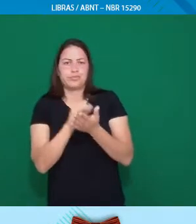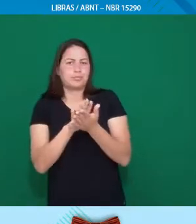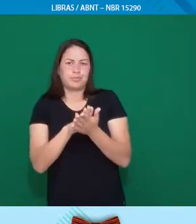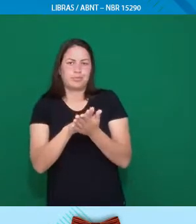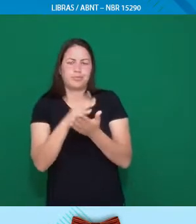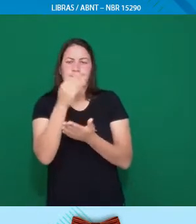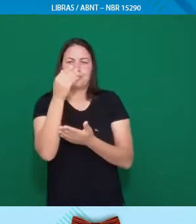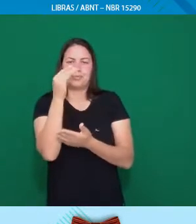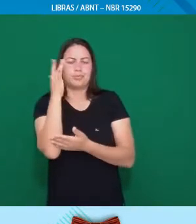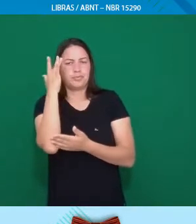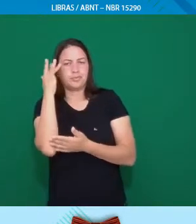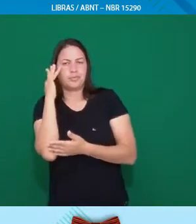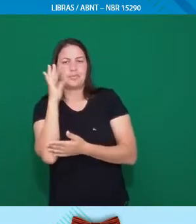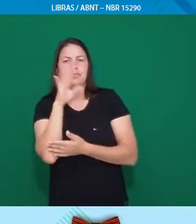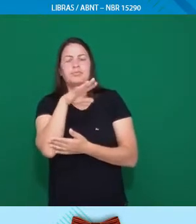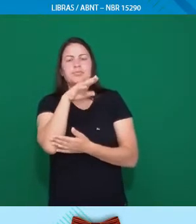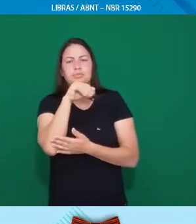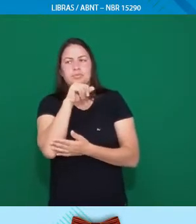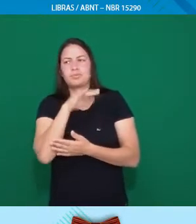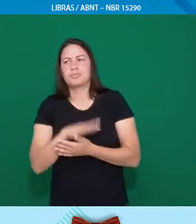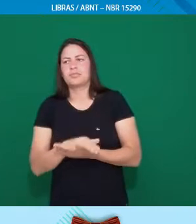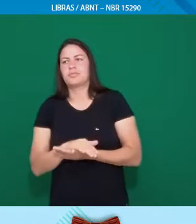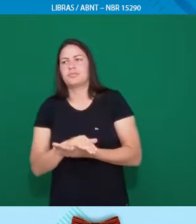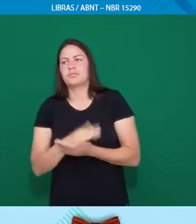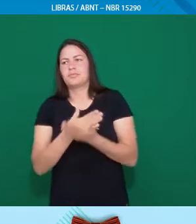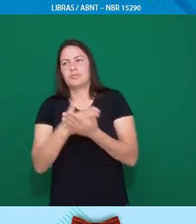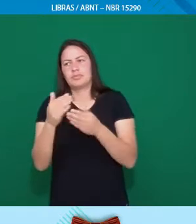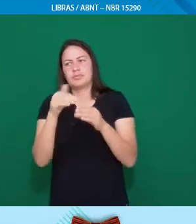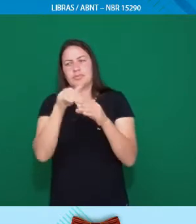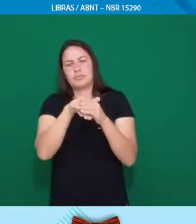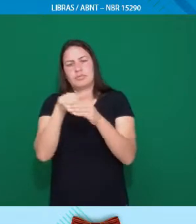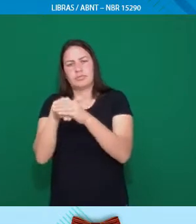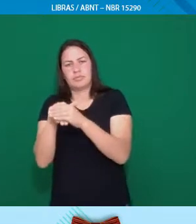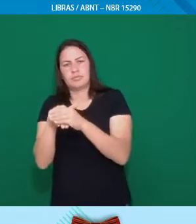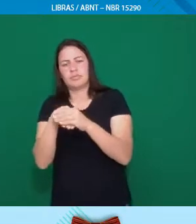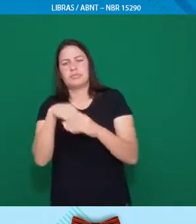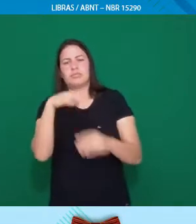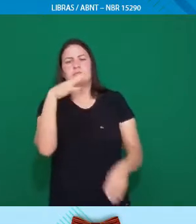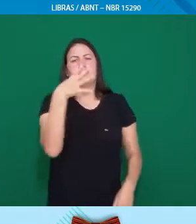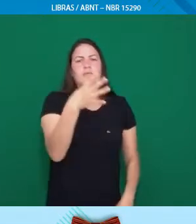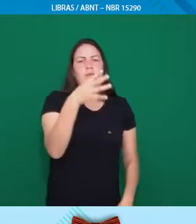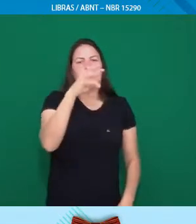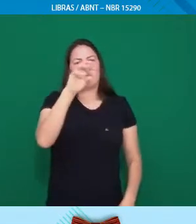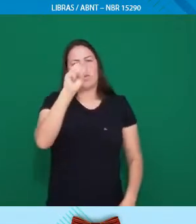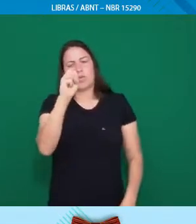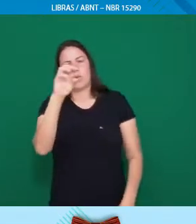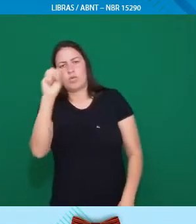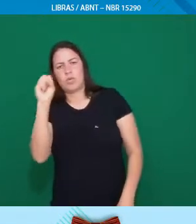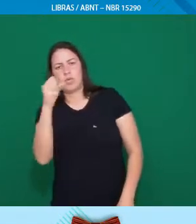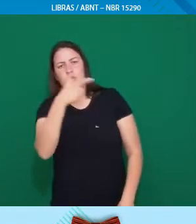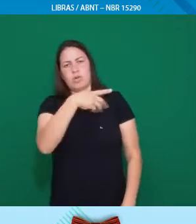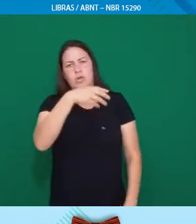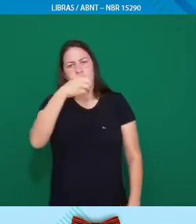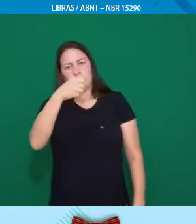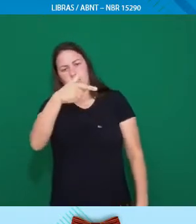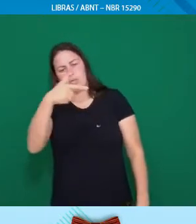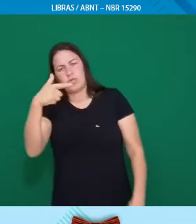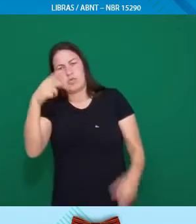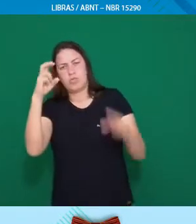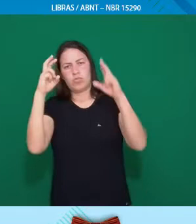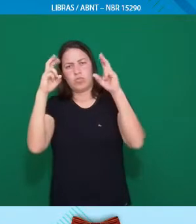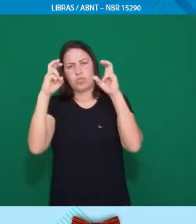um negócio desse aí então coloco e em votação a indicação 488 2021